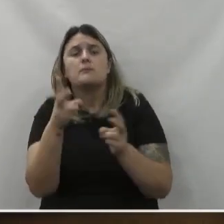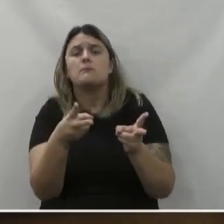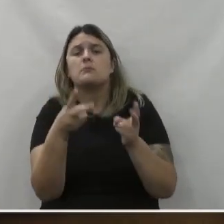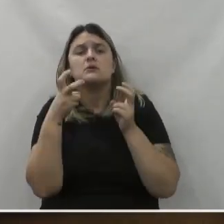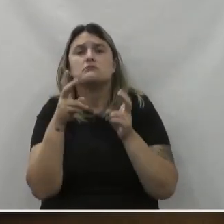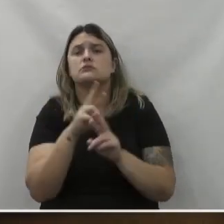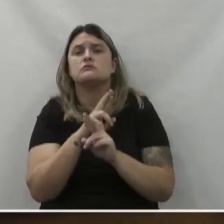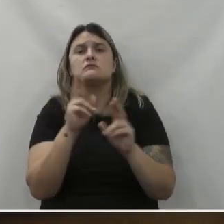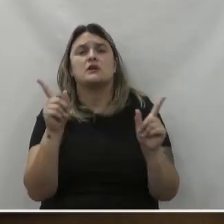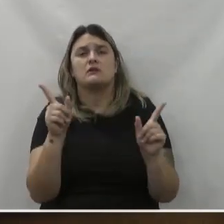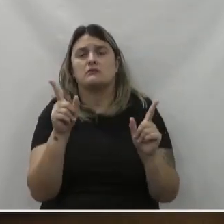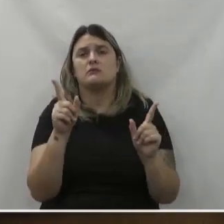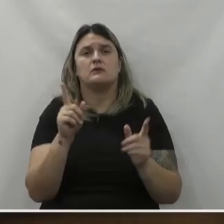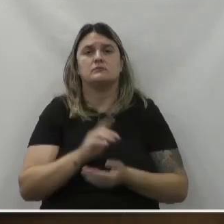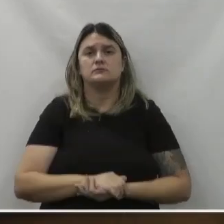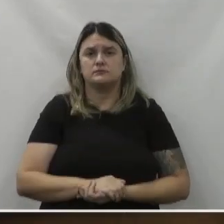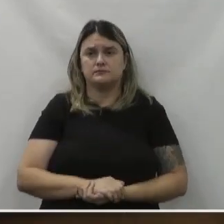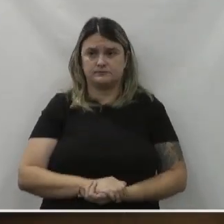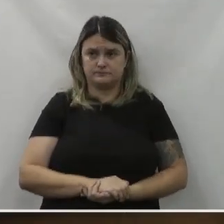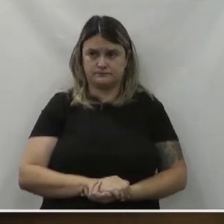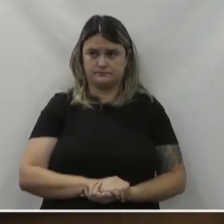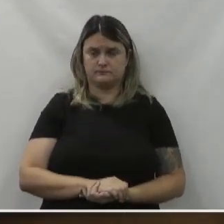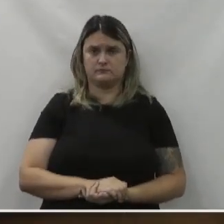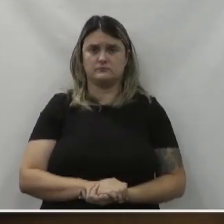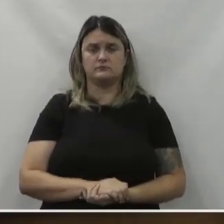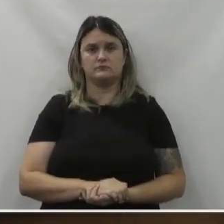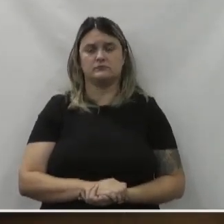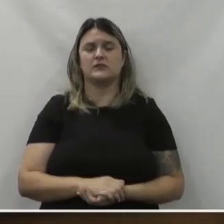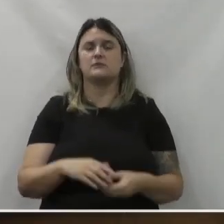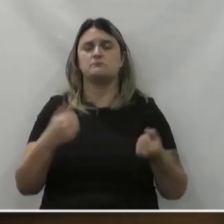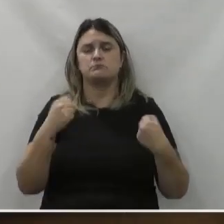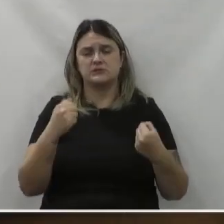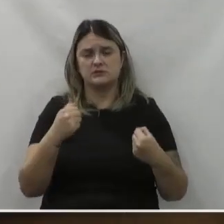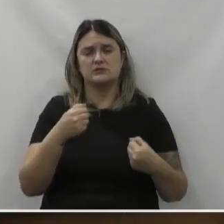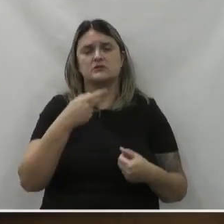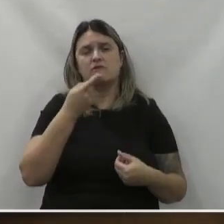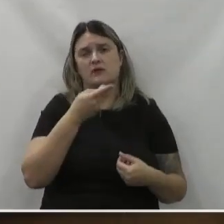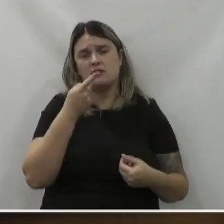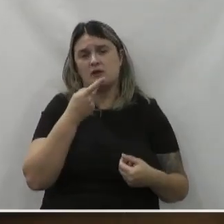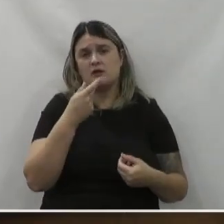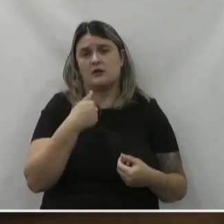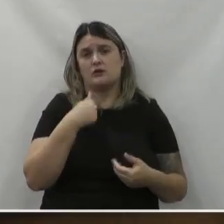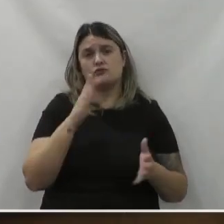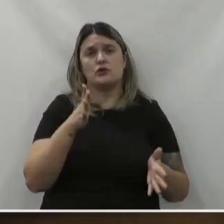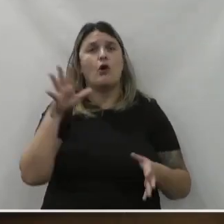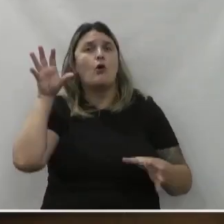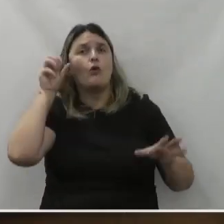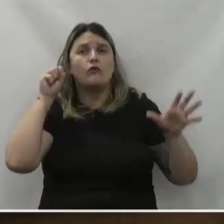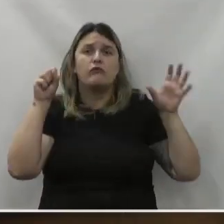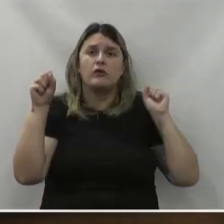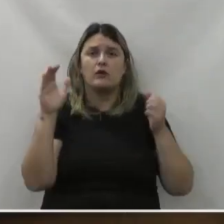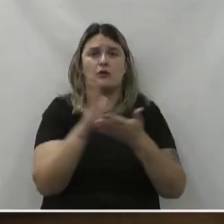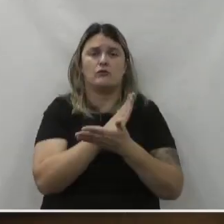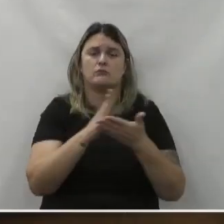de mudança de ideia. Isso nós queremos que eles se pronunciem. Eu já ouvi algumas coisas, né?